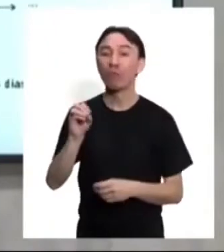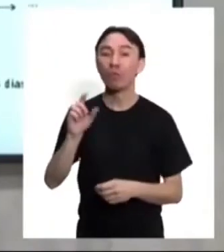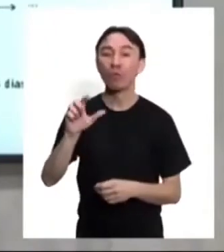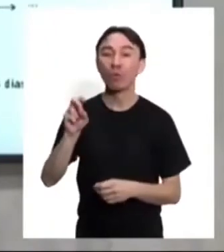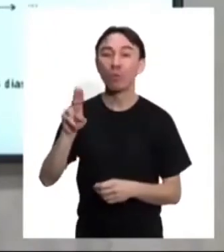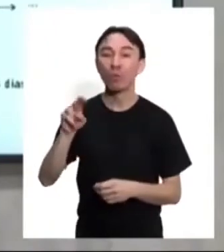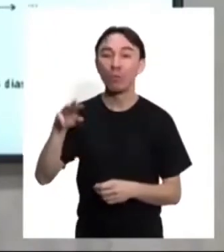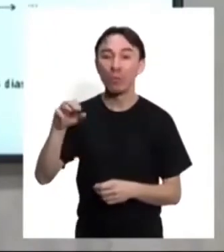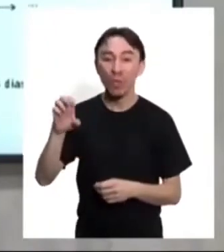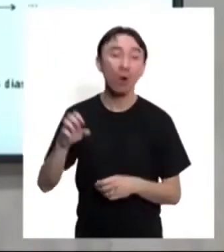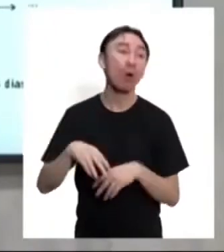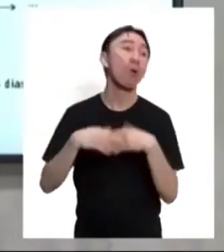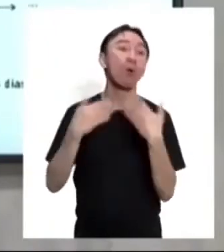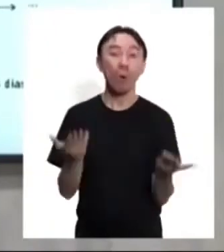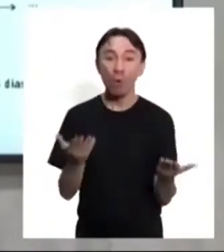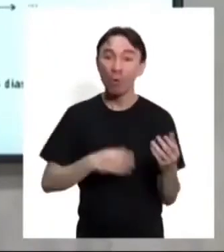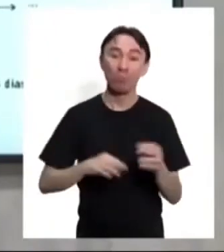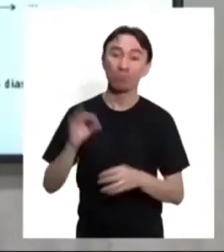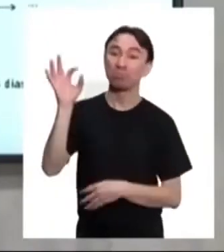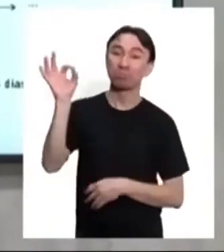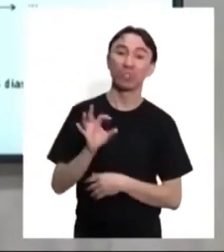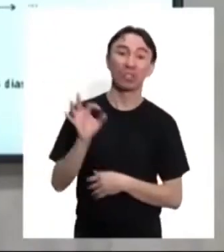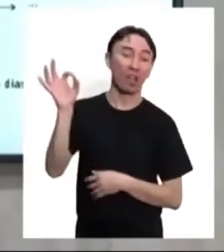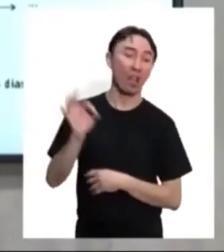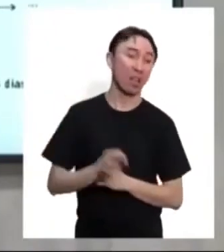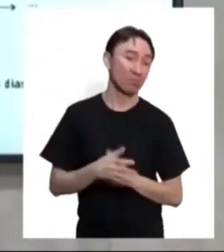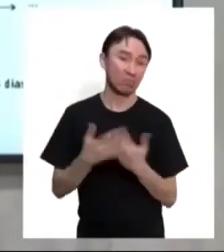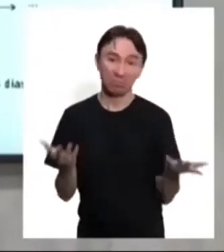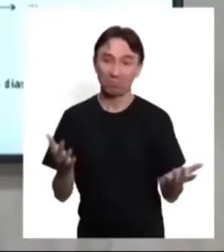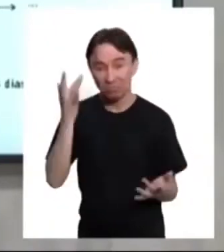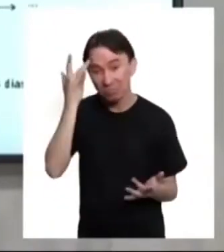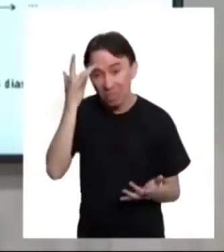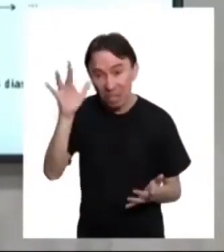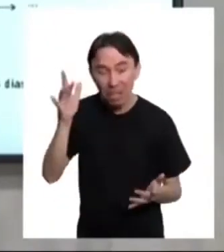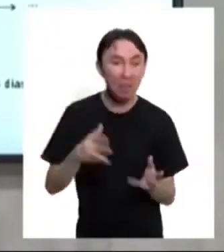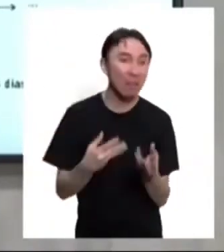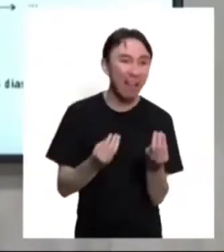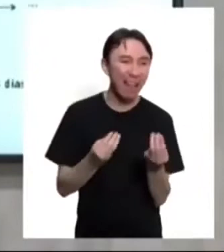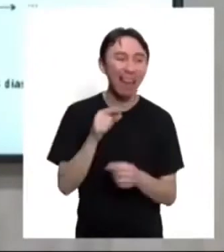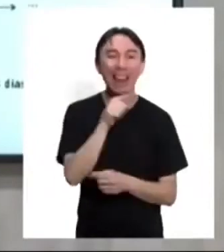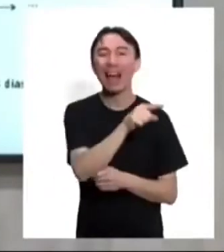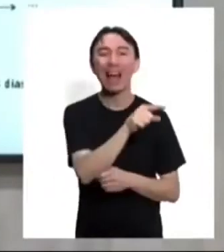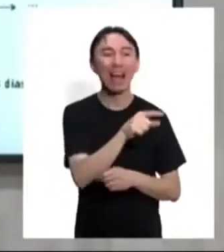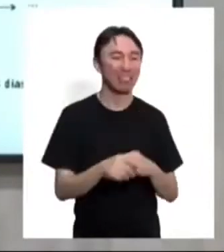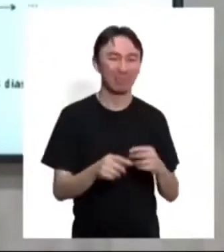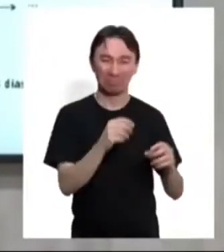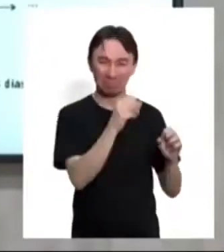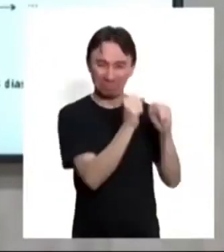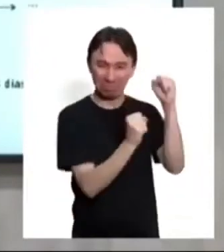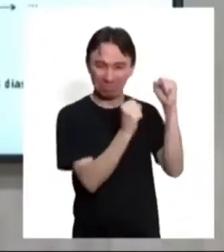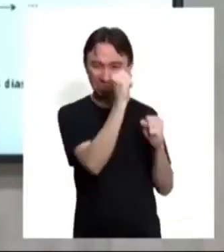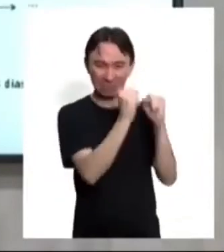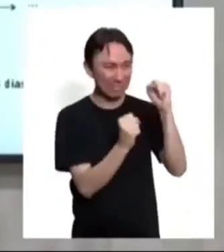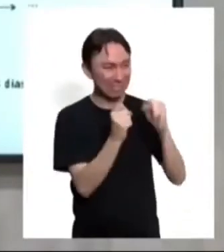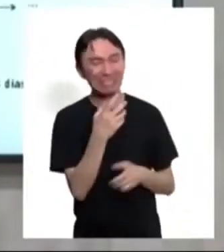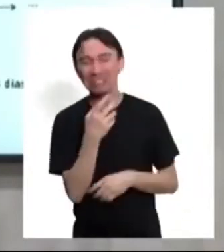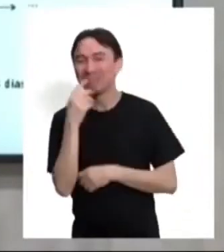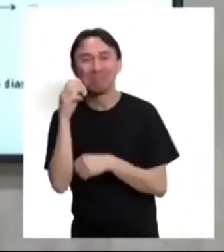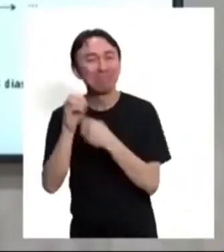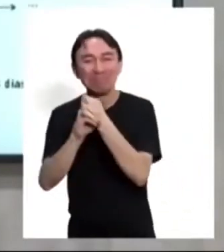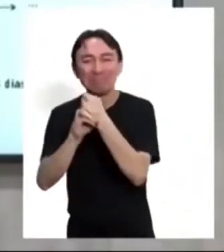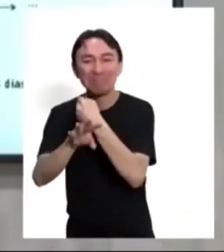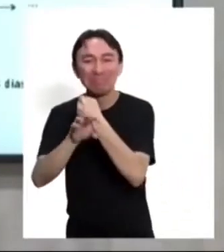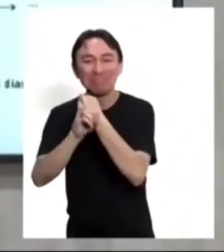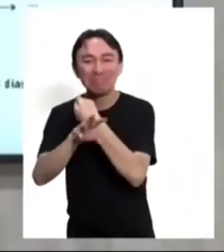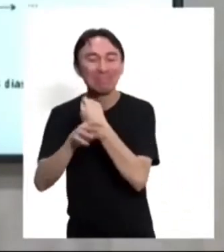Eu não sei, por exemplo, quanto de elemento radioativo tem em tal usina. Então eu posso dizer, ó, eu sei